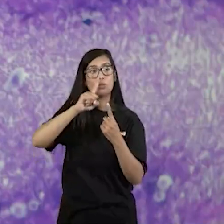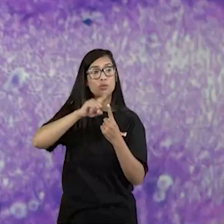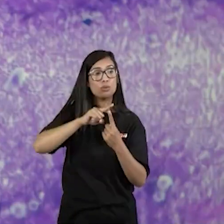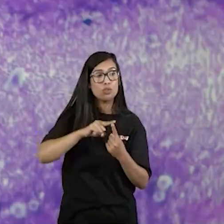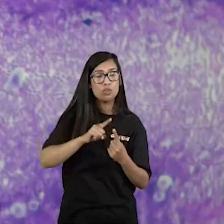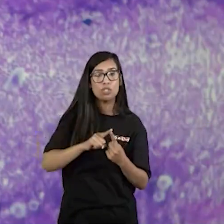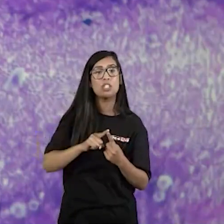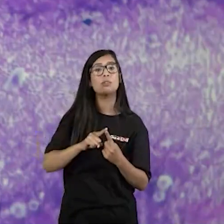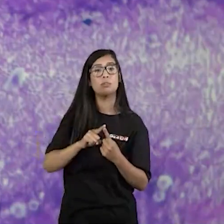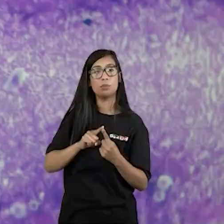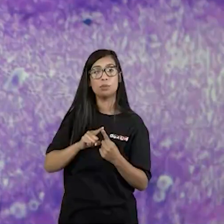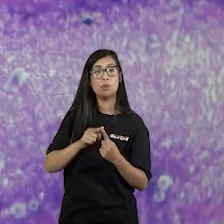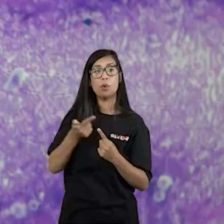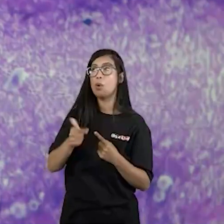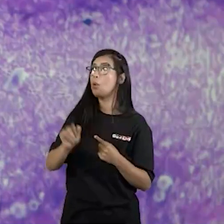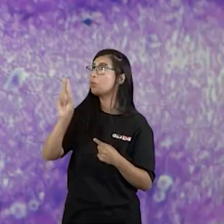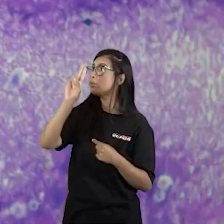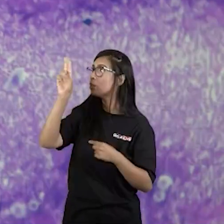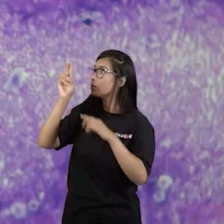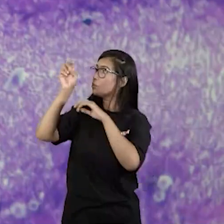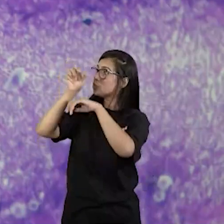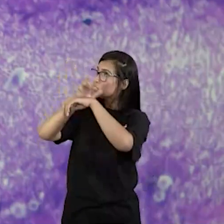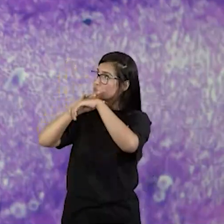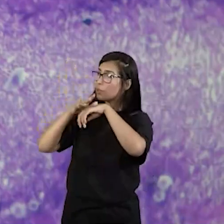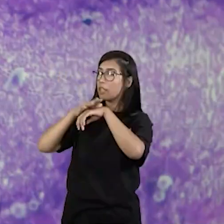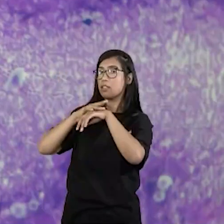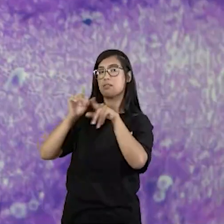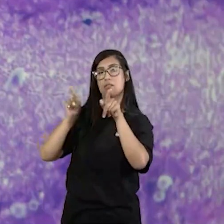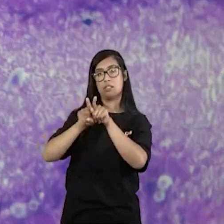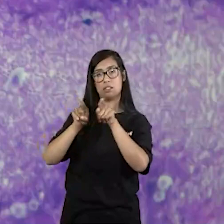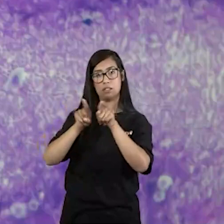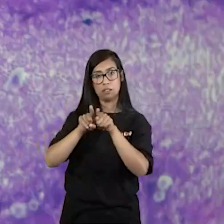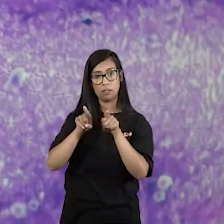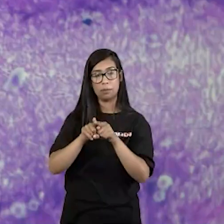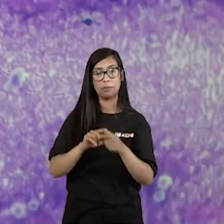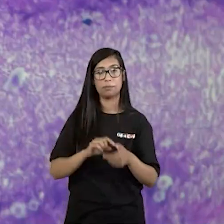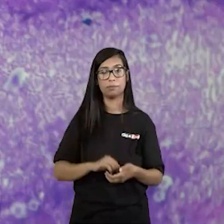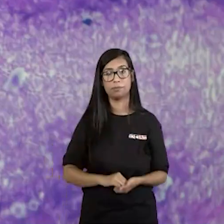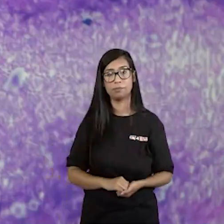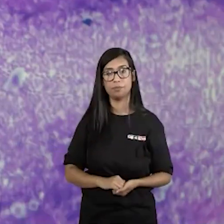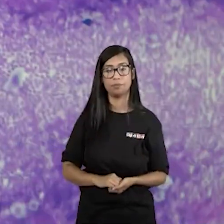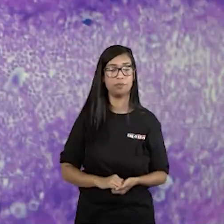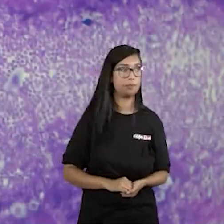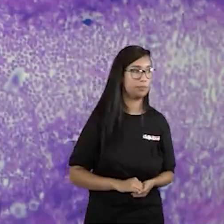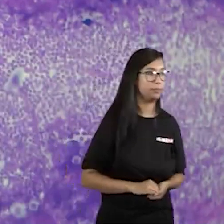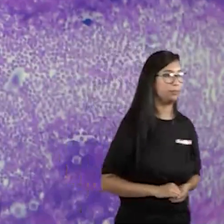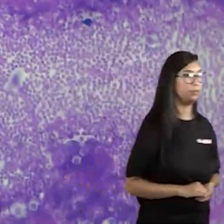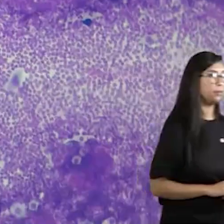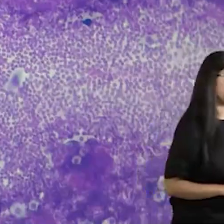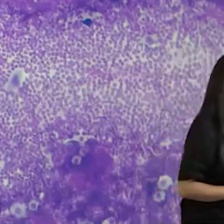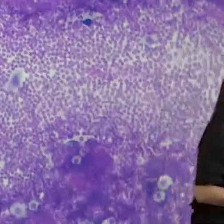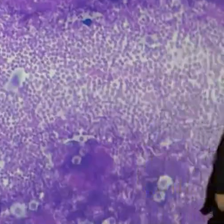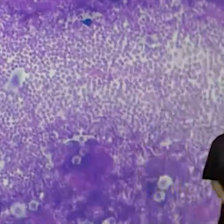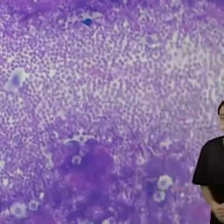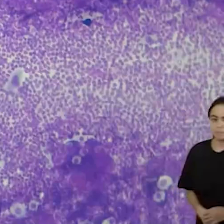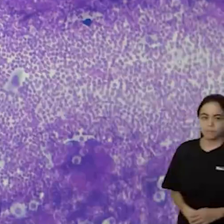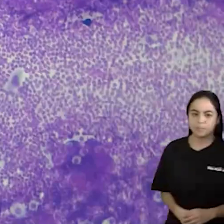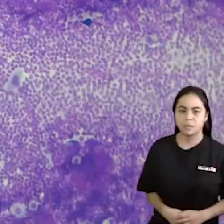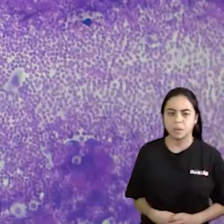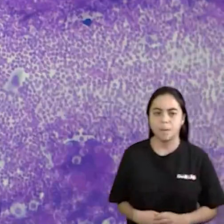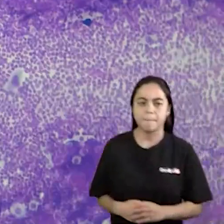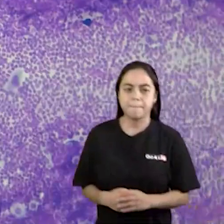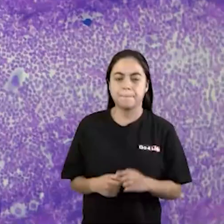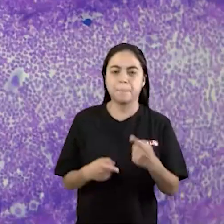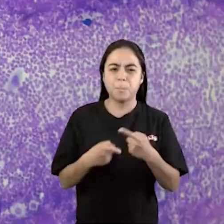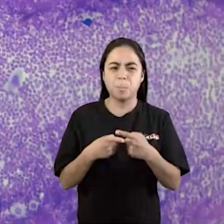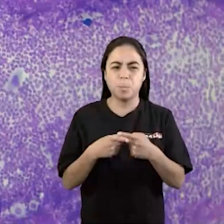eles sofreram, provavelmente, um processo de acantólise, de se desprender da nossa amostra, porque a gente está diante